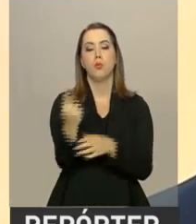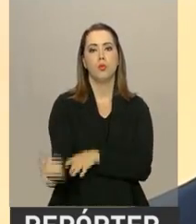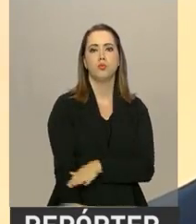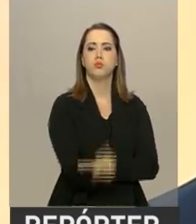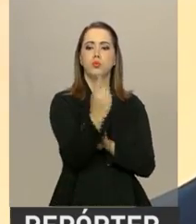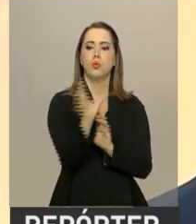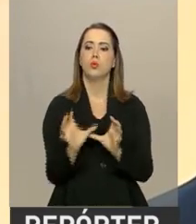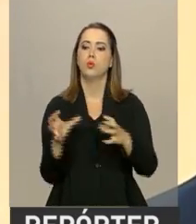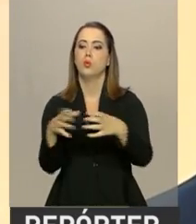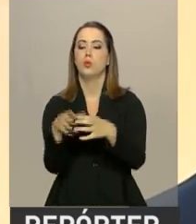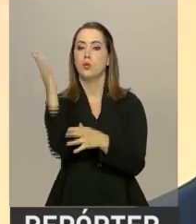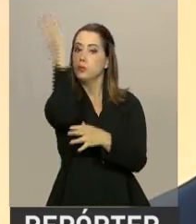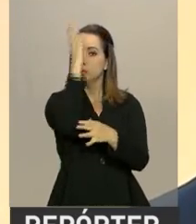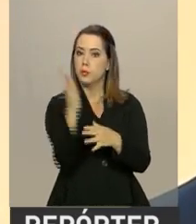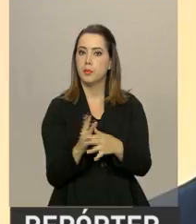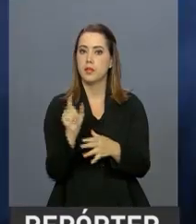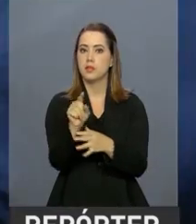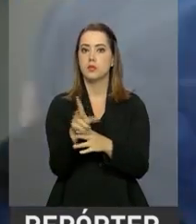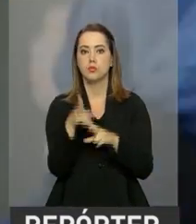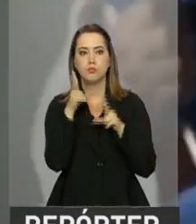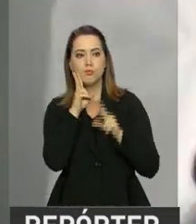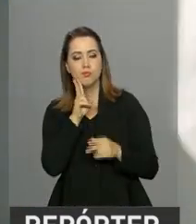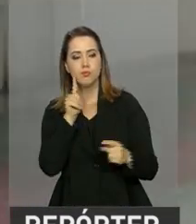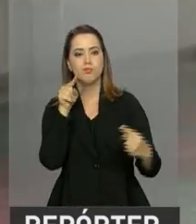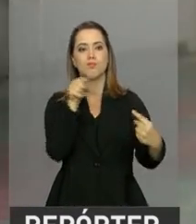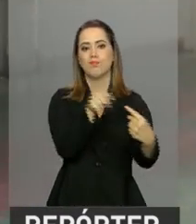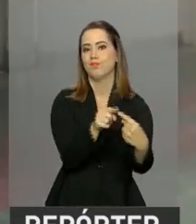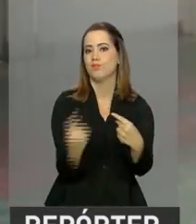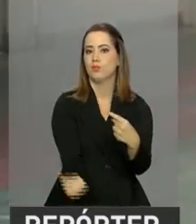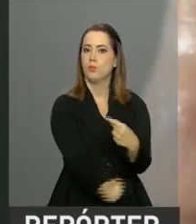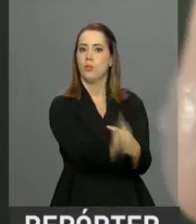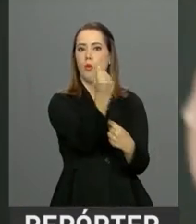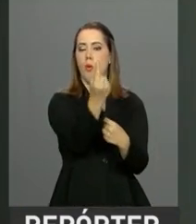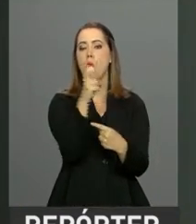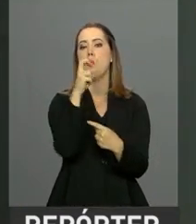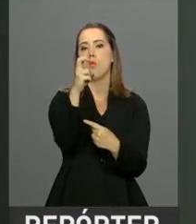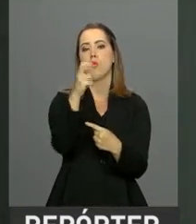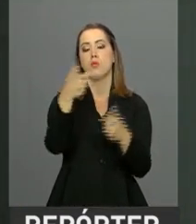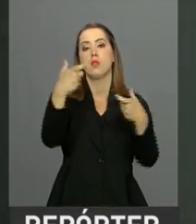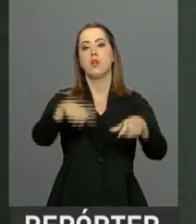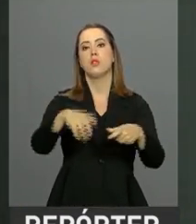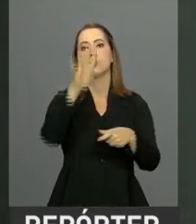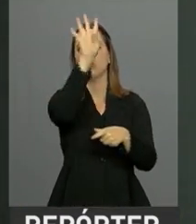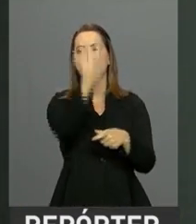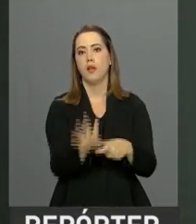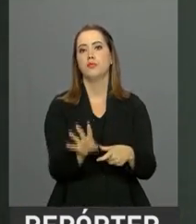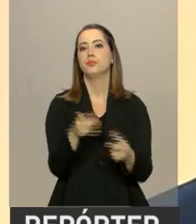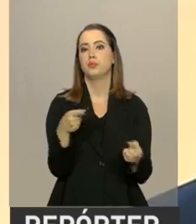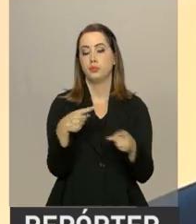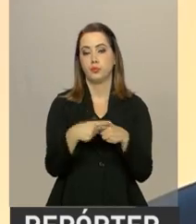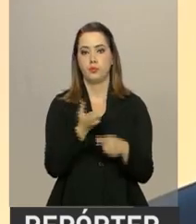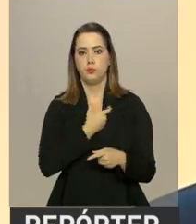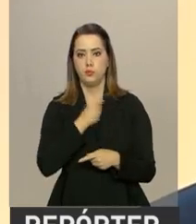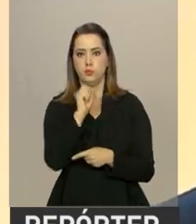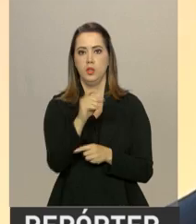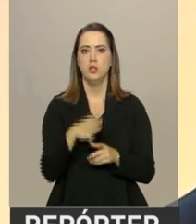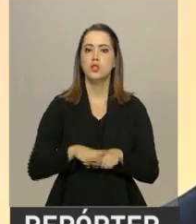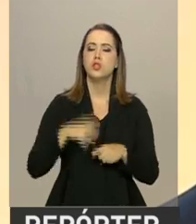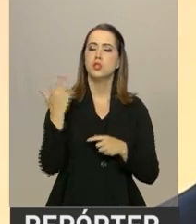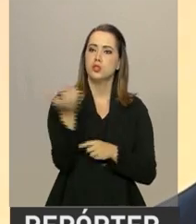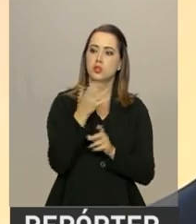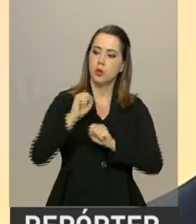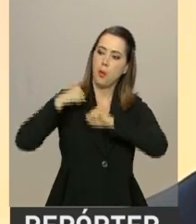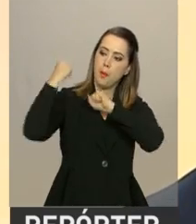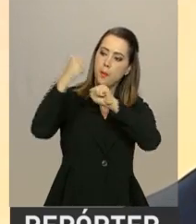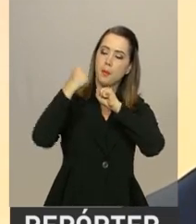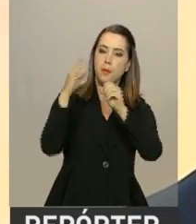só, que é o Brasil, e todos focados nesse mesmo objetivo. A gente espera que a torcida participe, incentive, também aplauda